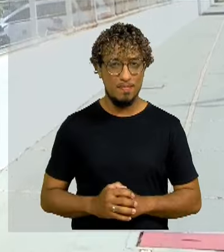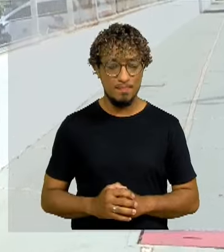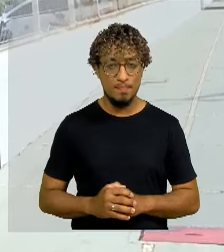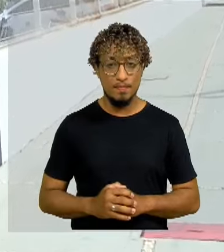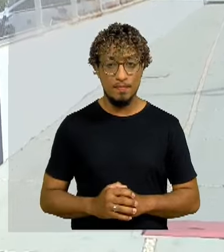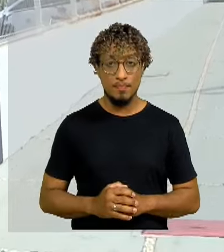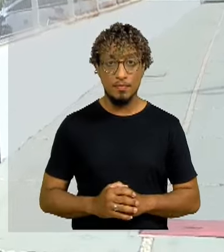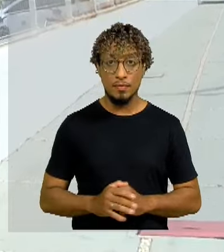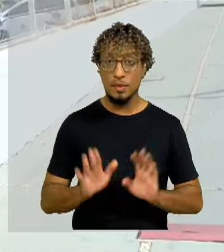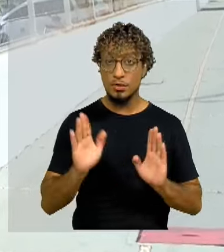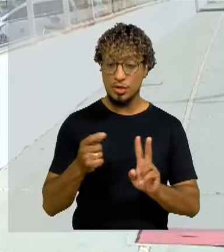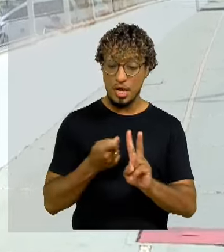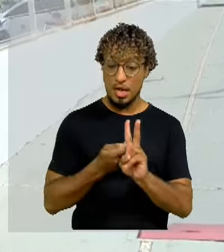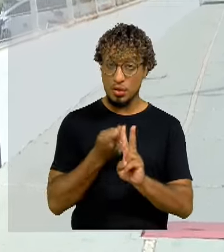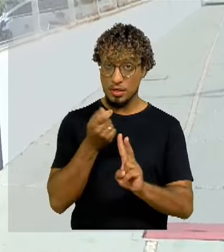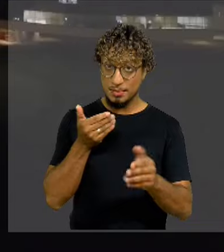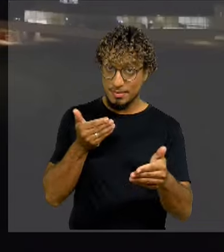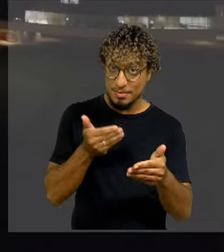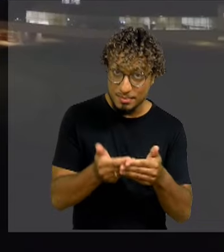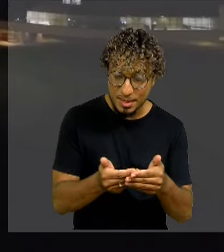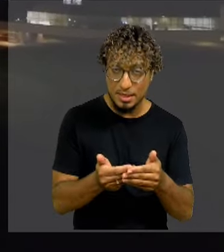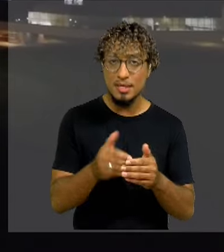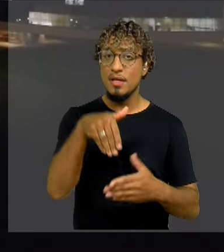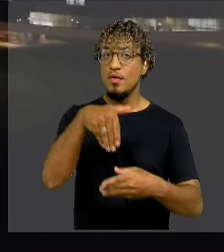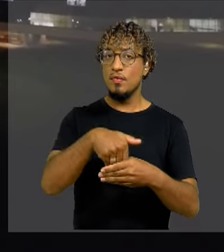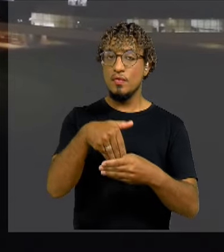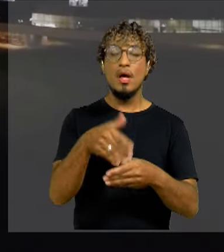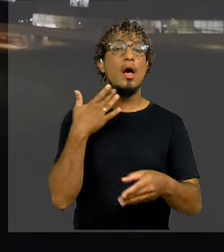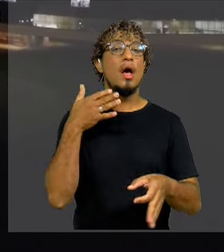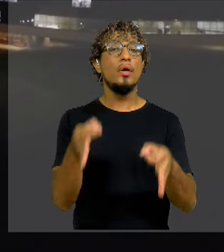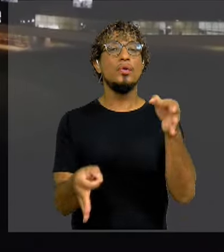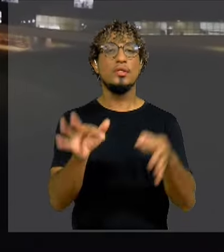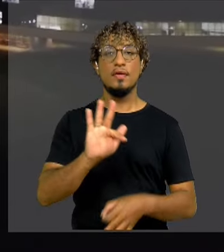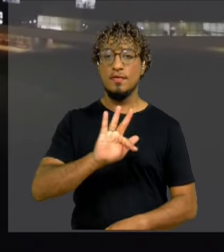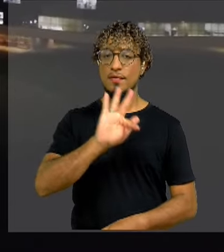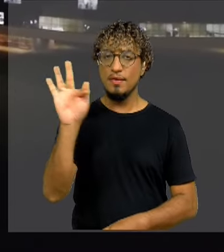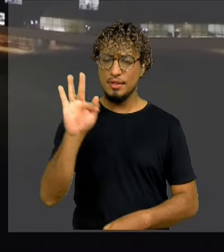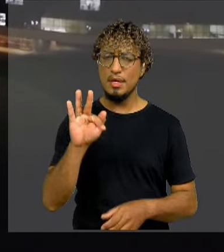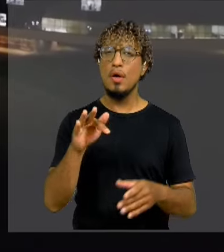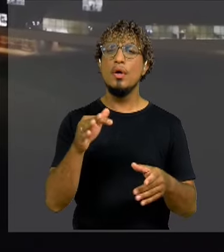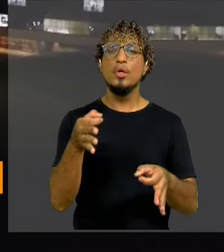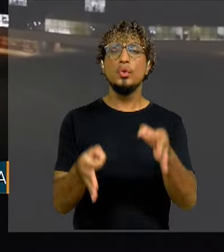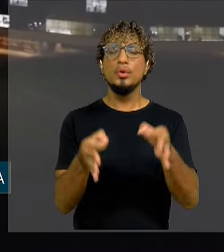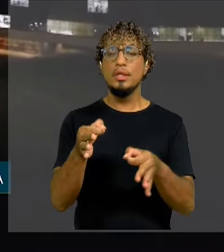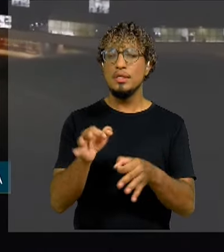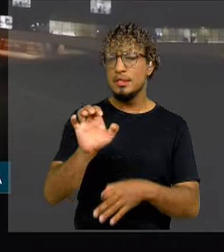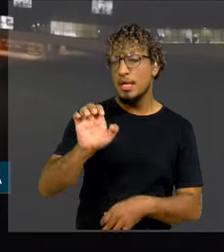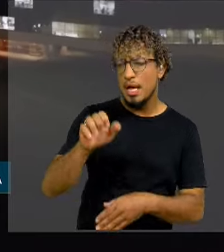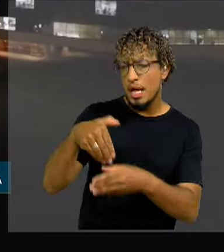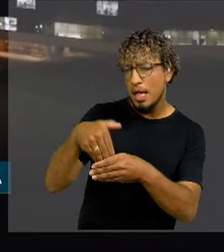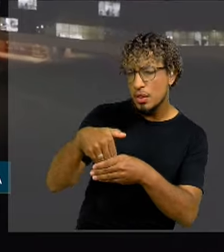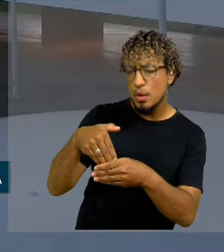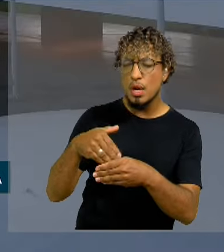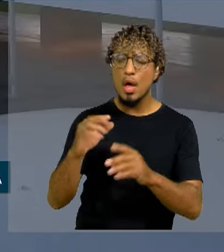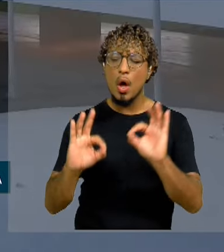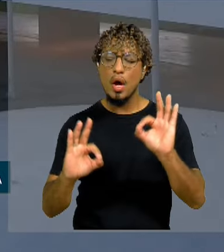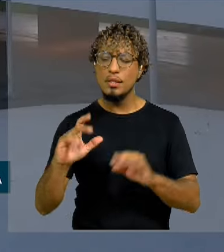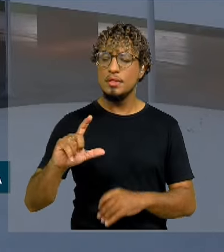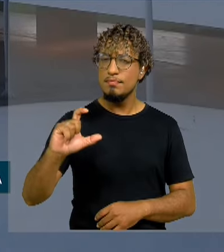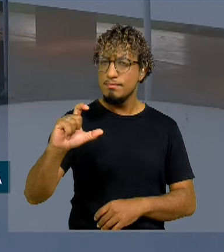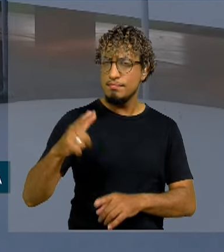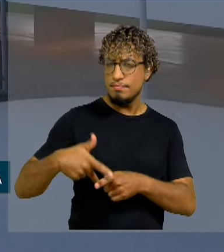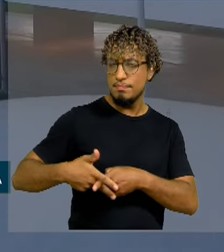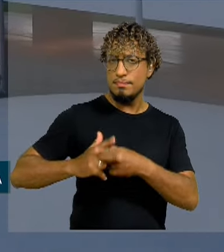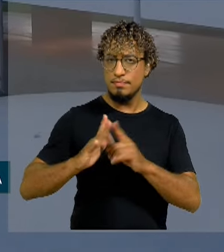há pouco mais de 2is meses das eleições a justiça eleitoral tem intensificado as campanhas de regularização do título no